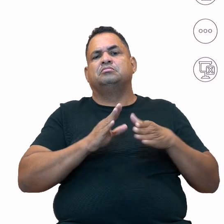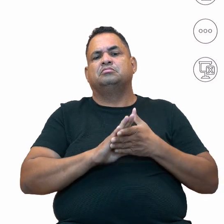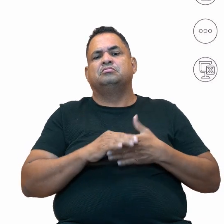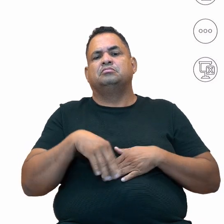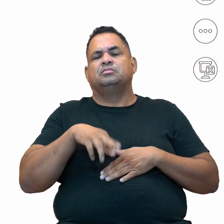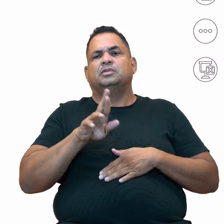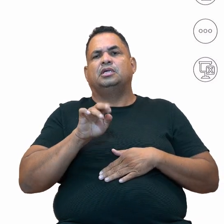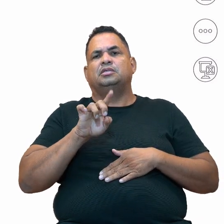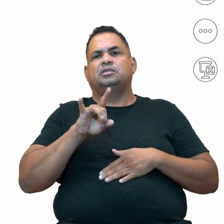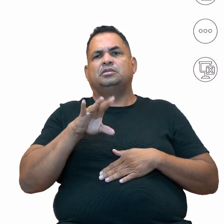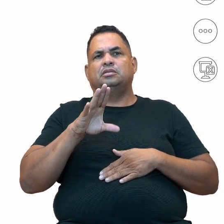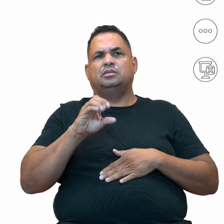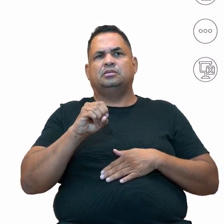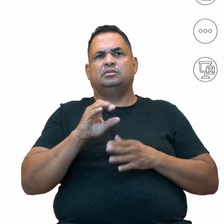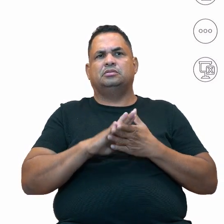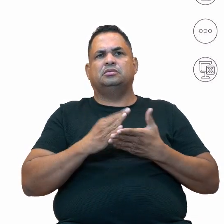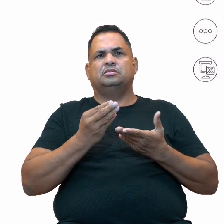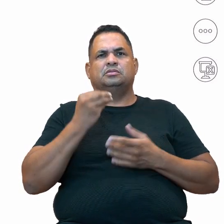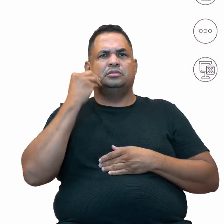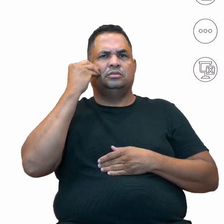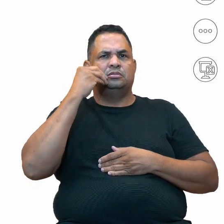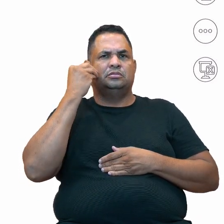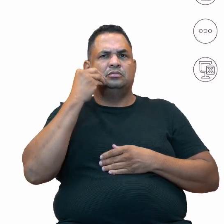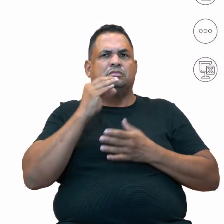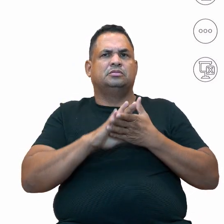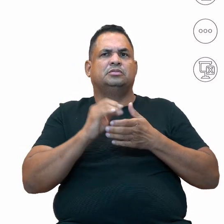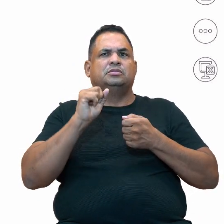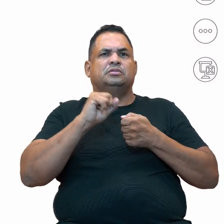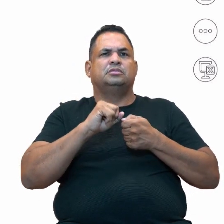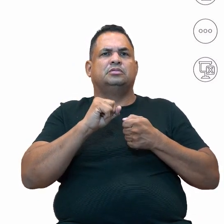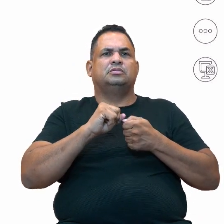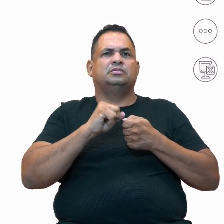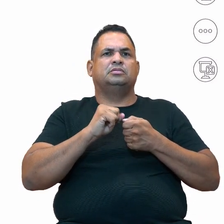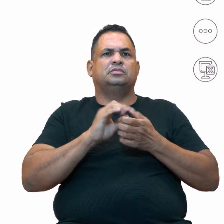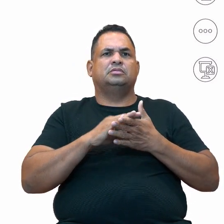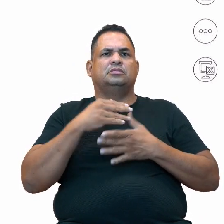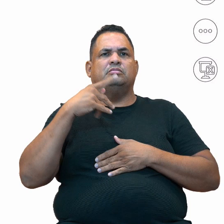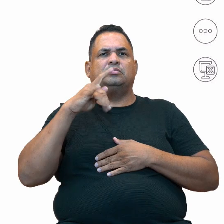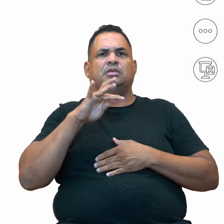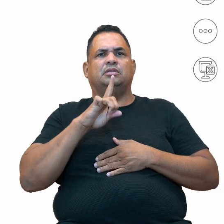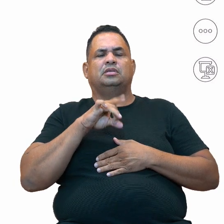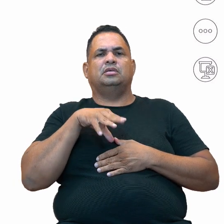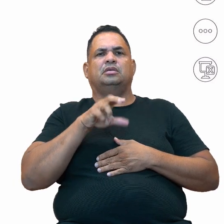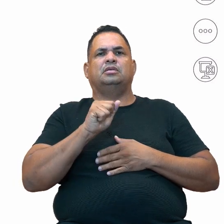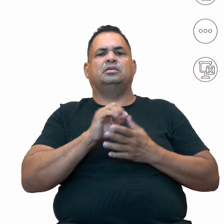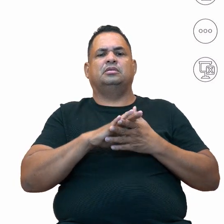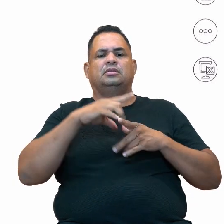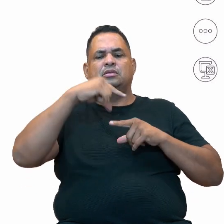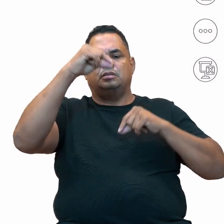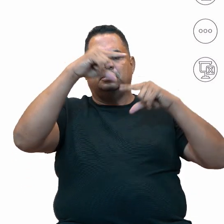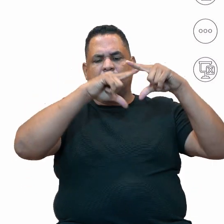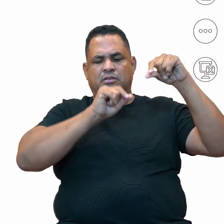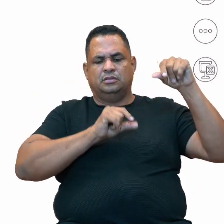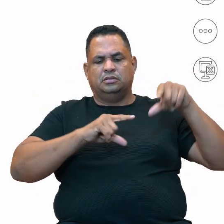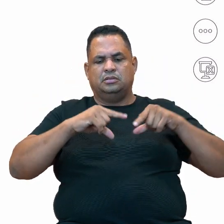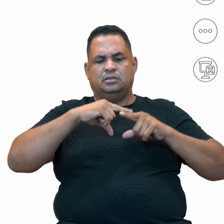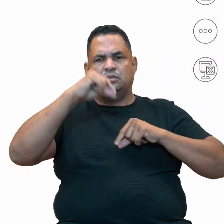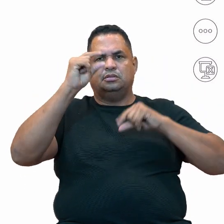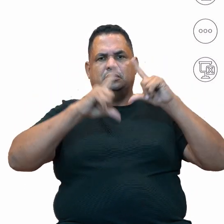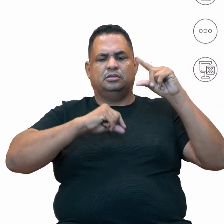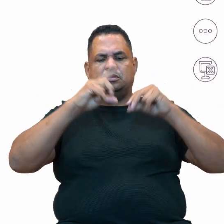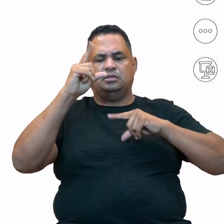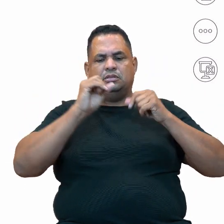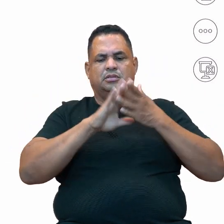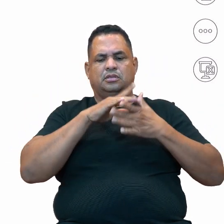regeneração. Experimentos sobre regeneração já foram realizados com a planária e estrelas do mar, que são equinodermos também, tá?